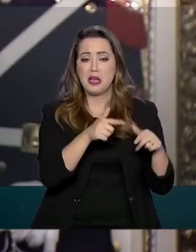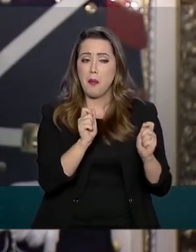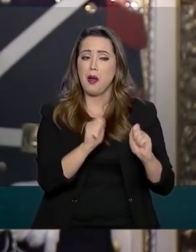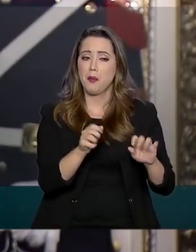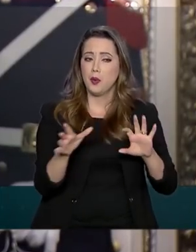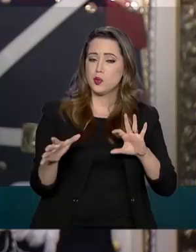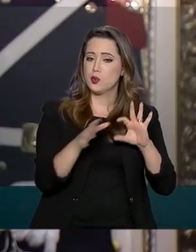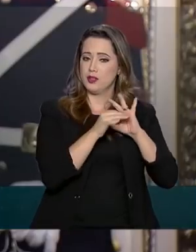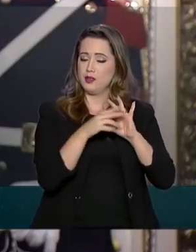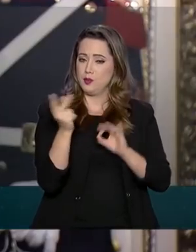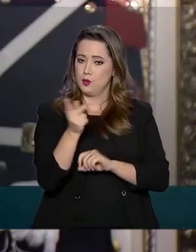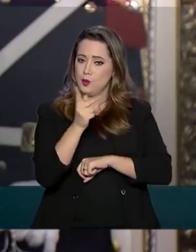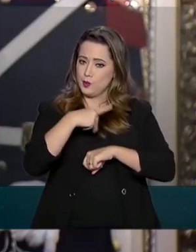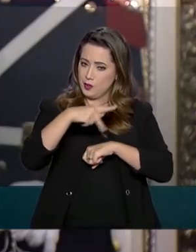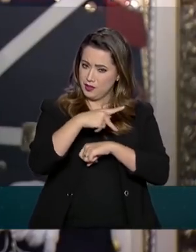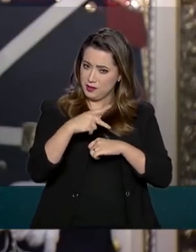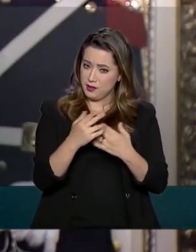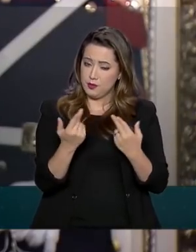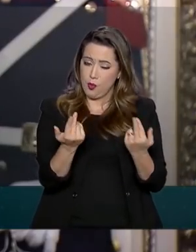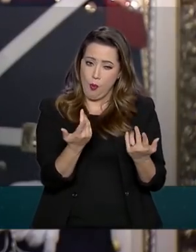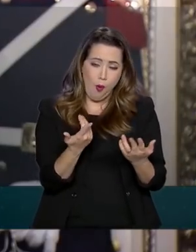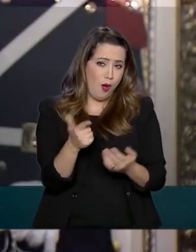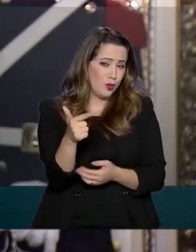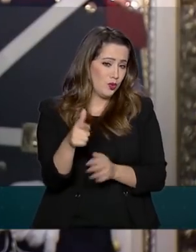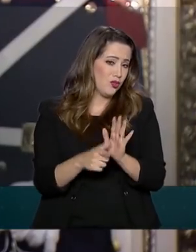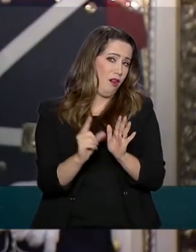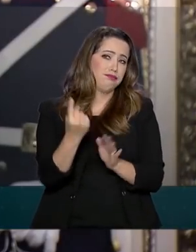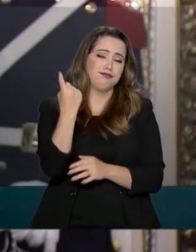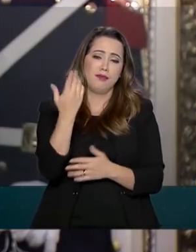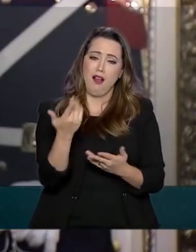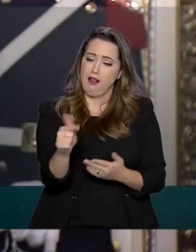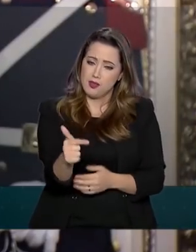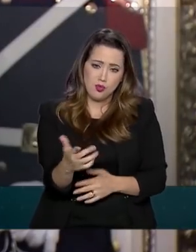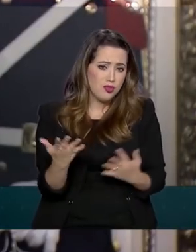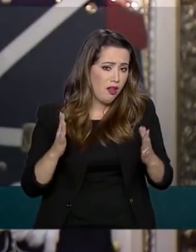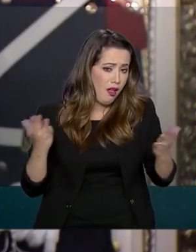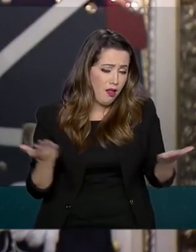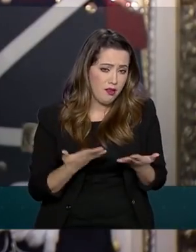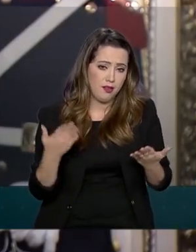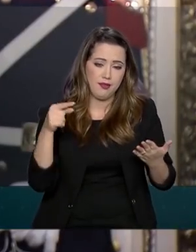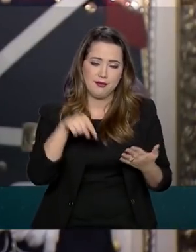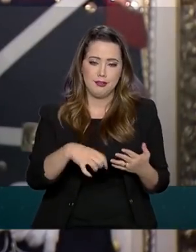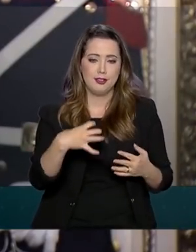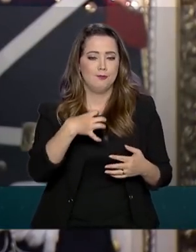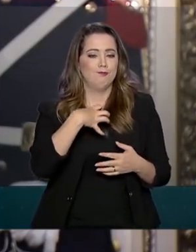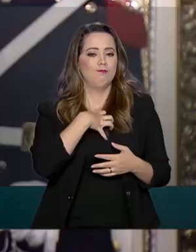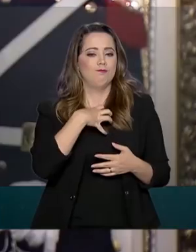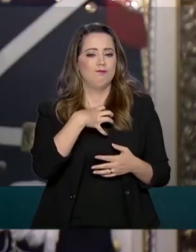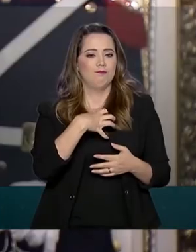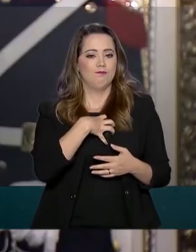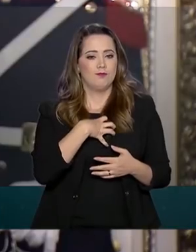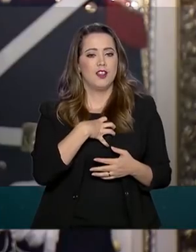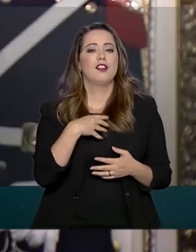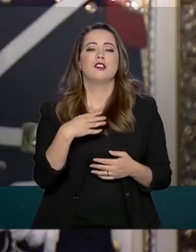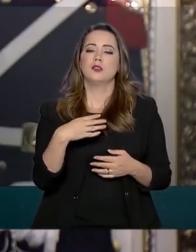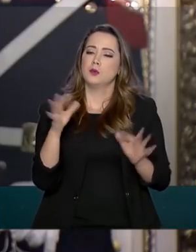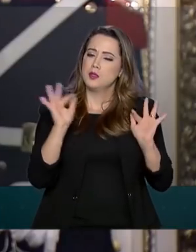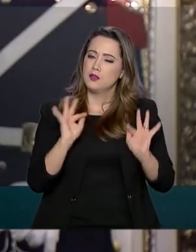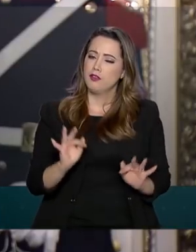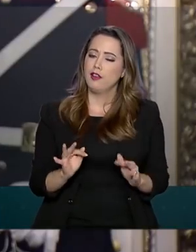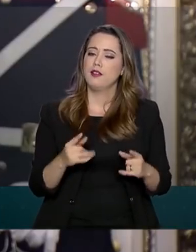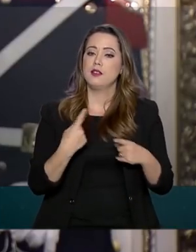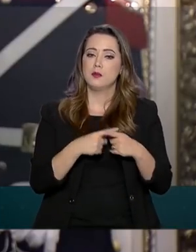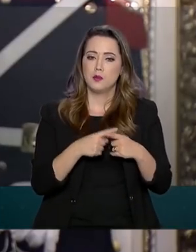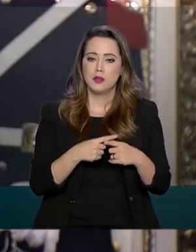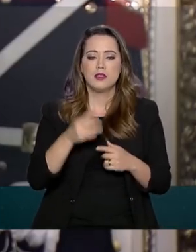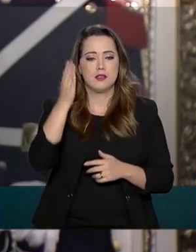integração, talvez como não acontecia há muito tempo. Isso não me dá uma enorme... Fico muito empolgado porque há muito